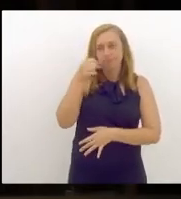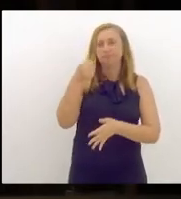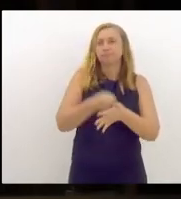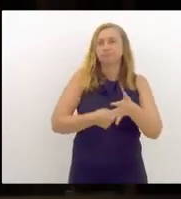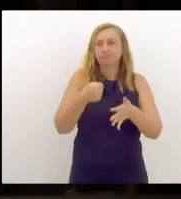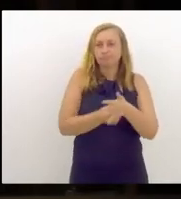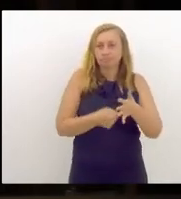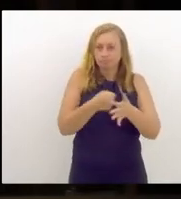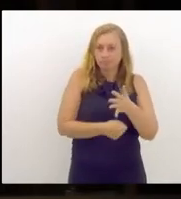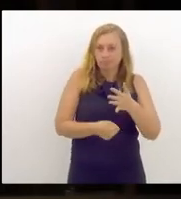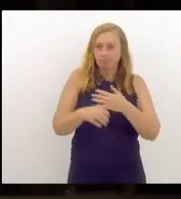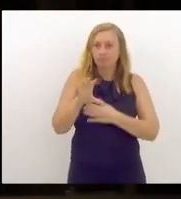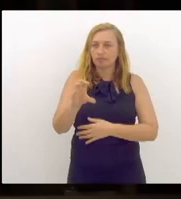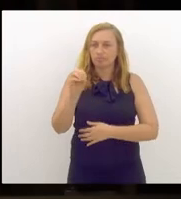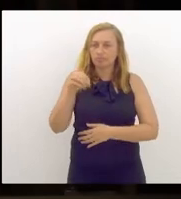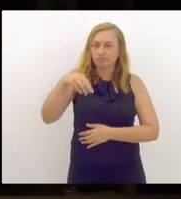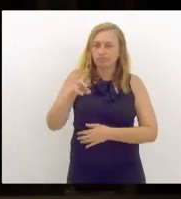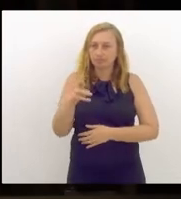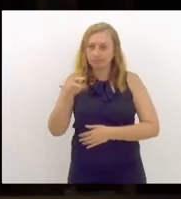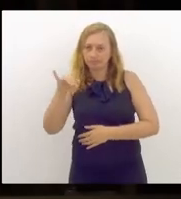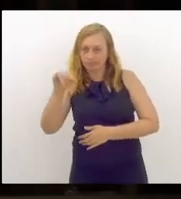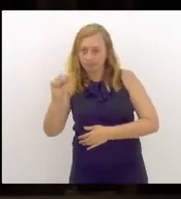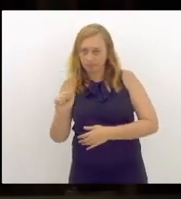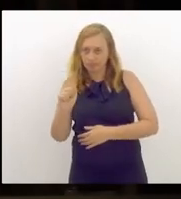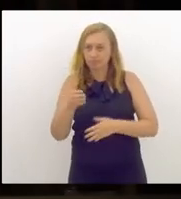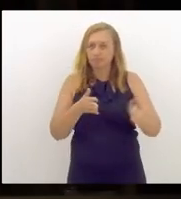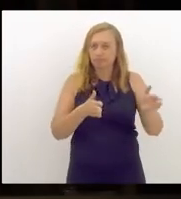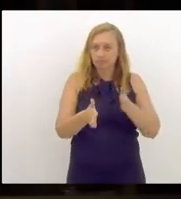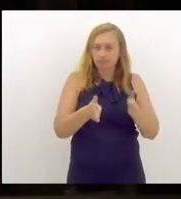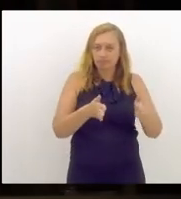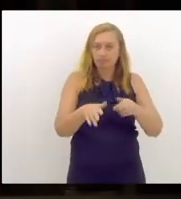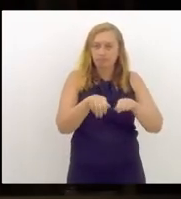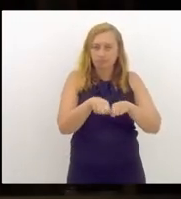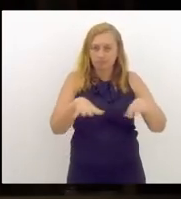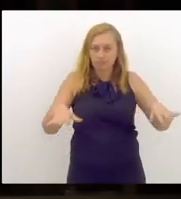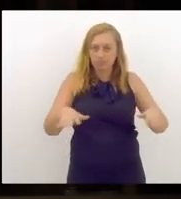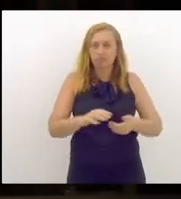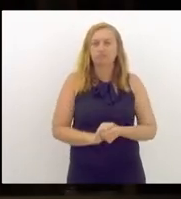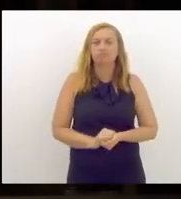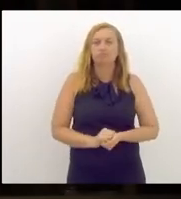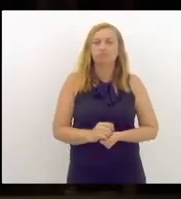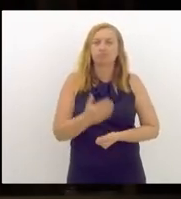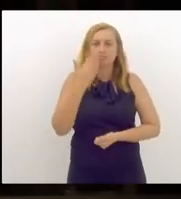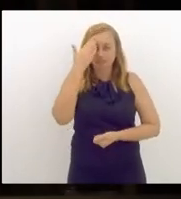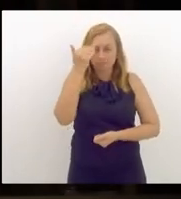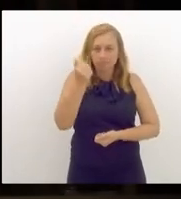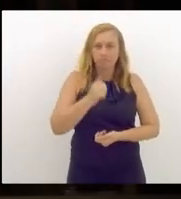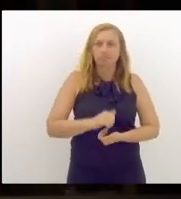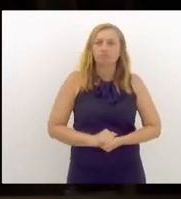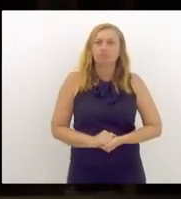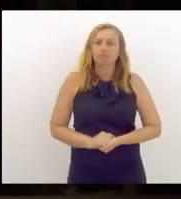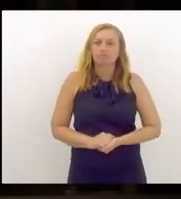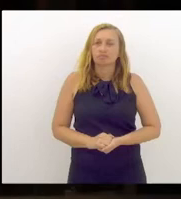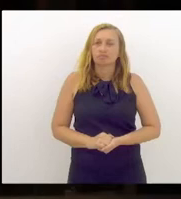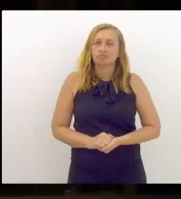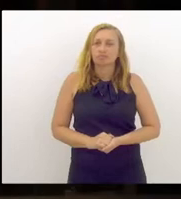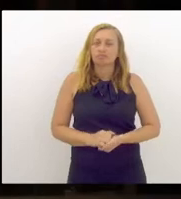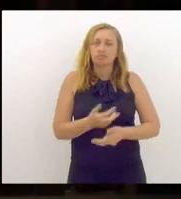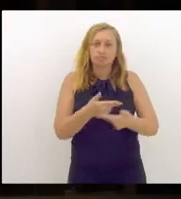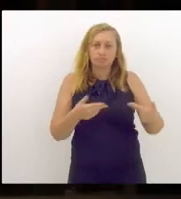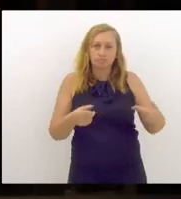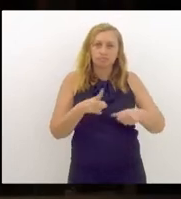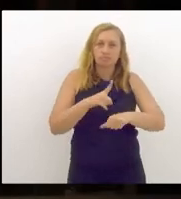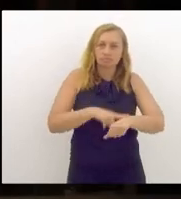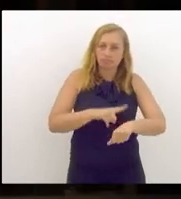dos Comerciários das comerciárias né no período da pandemia nós sabíamos que é vários